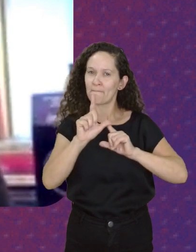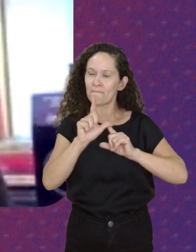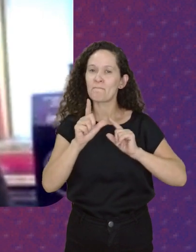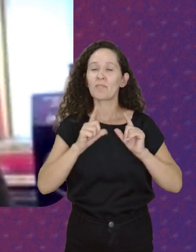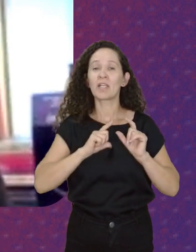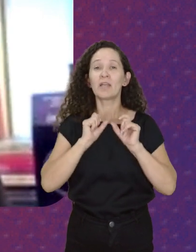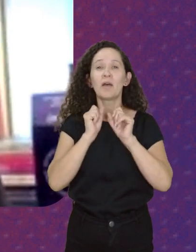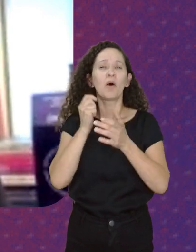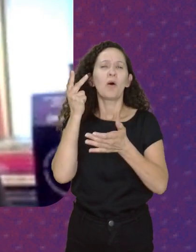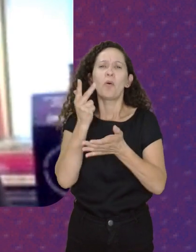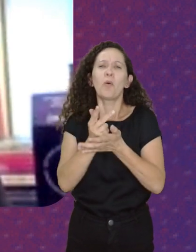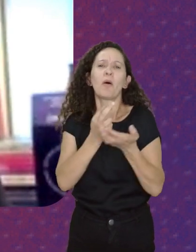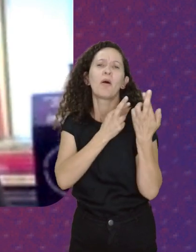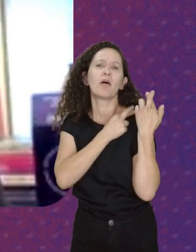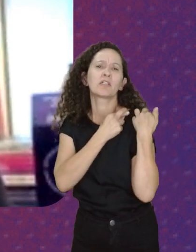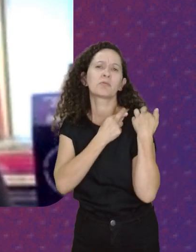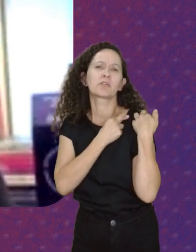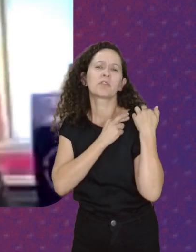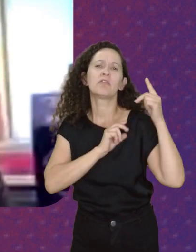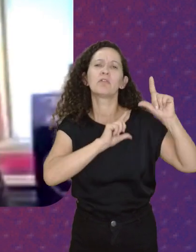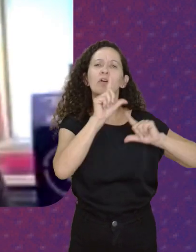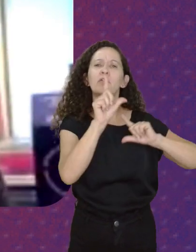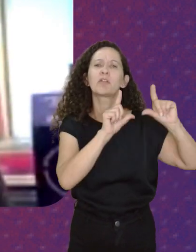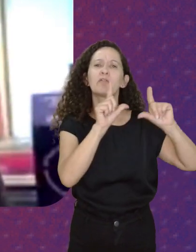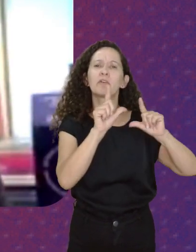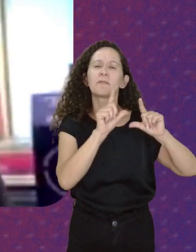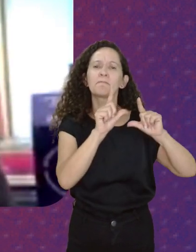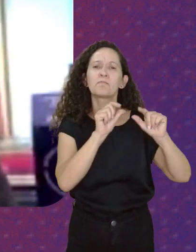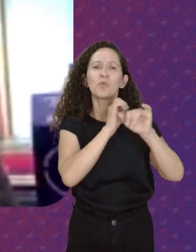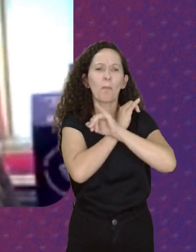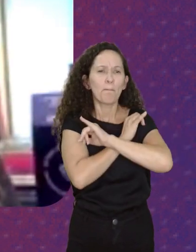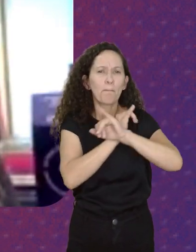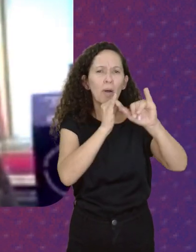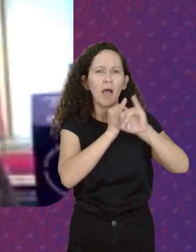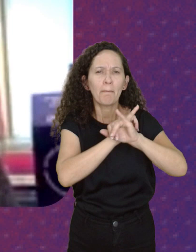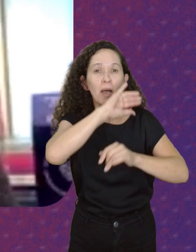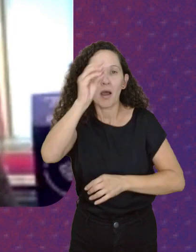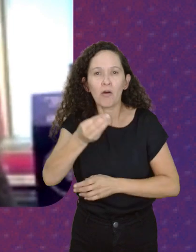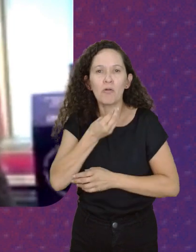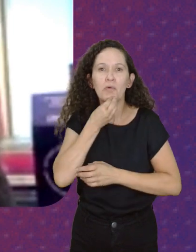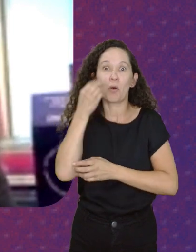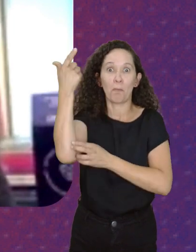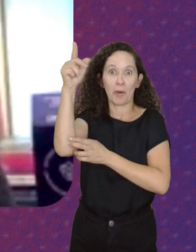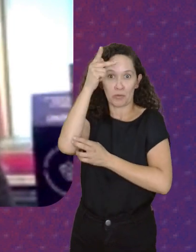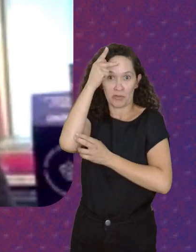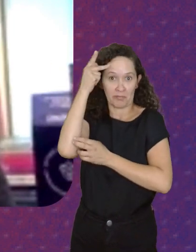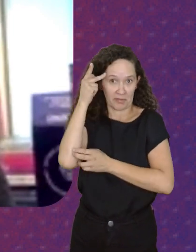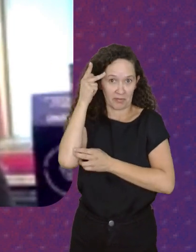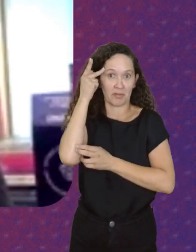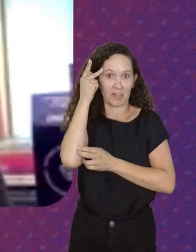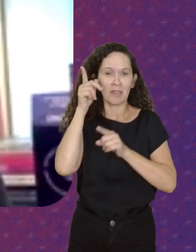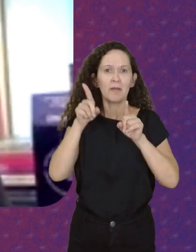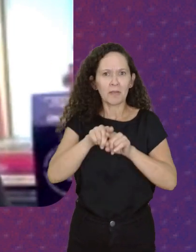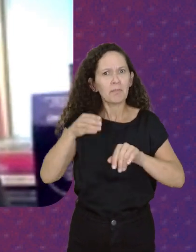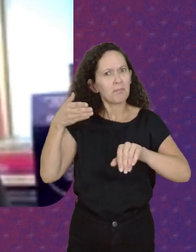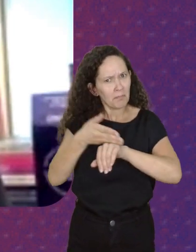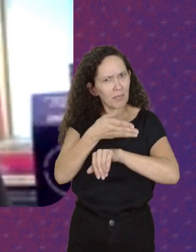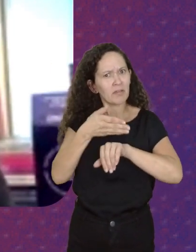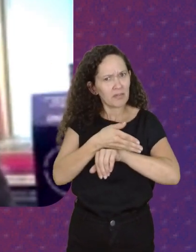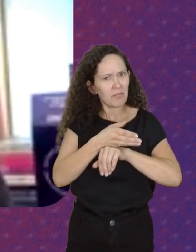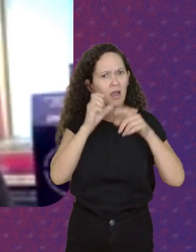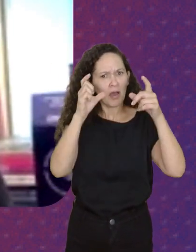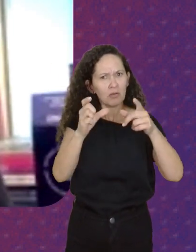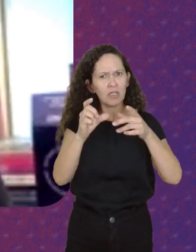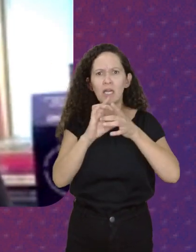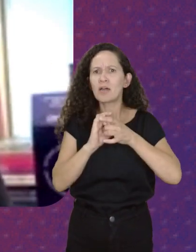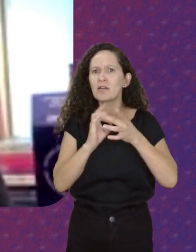eles mesmos são responsáveis por aí dar oportunidade para suas adversárias ou seus adversários políticos também, dar espaço para